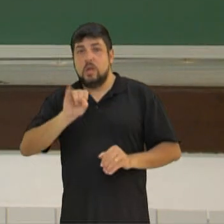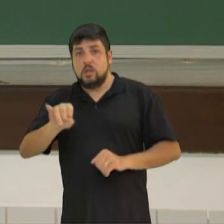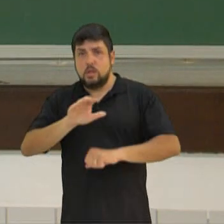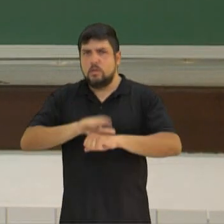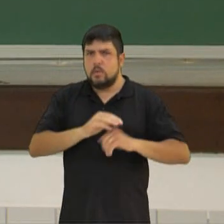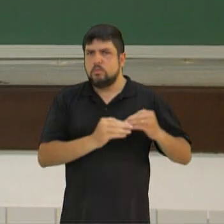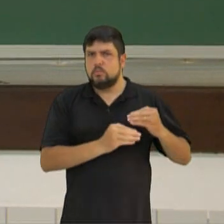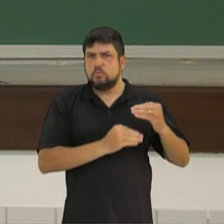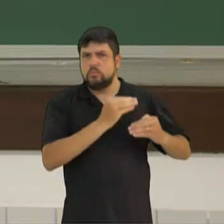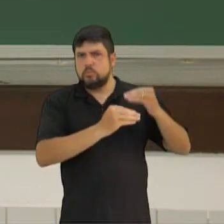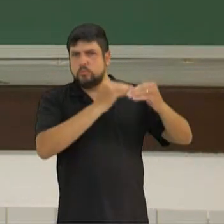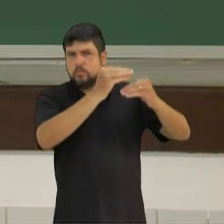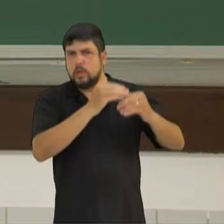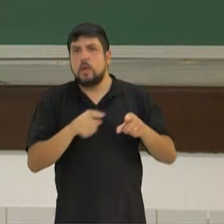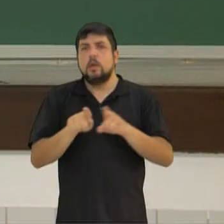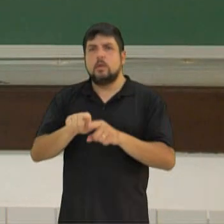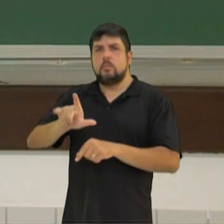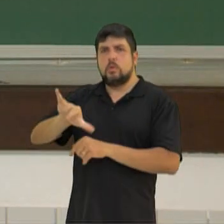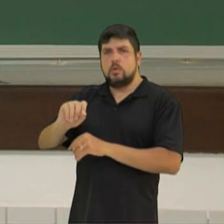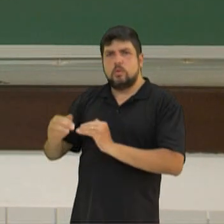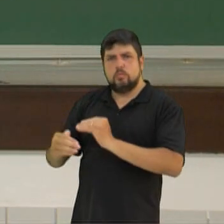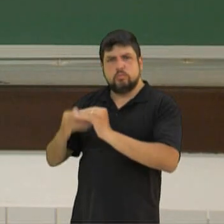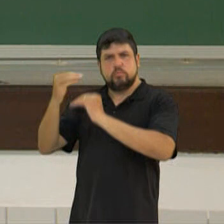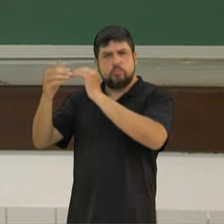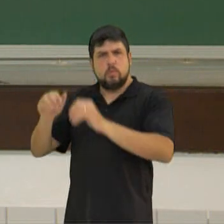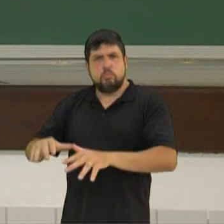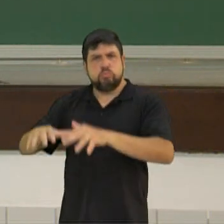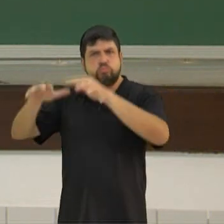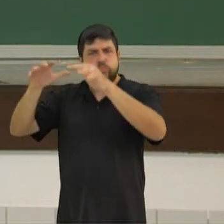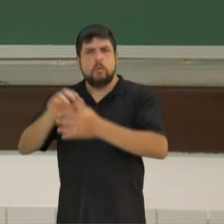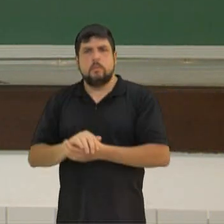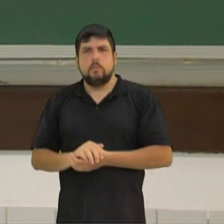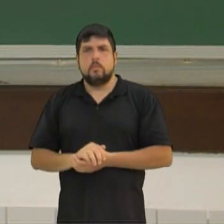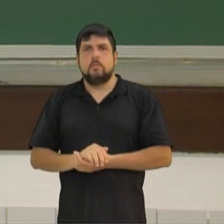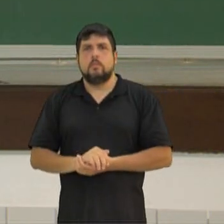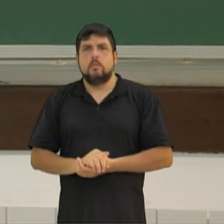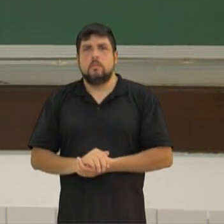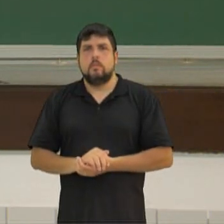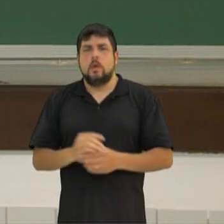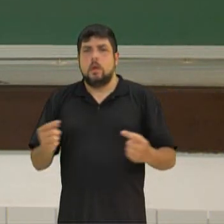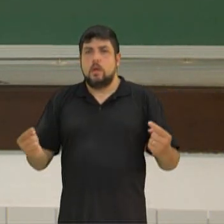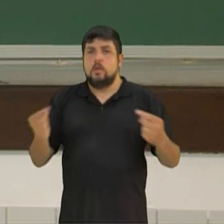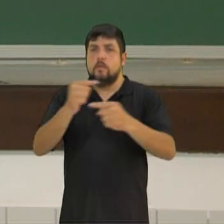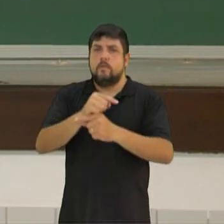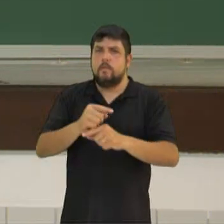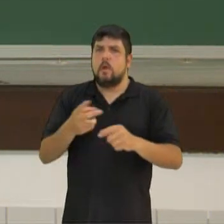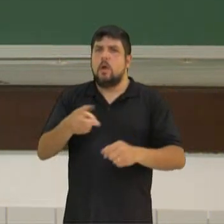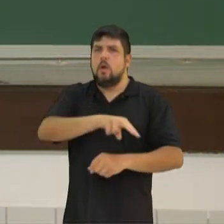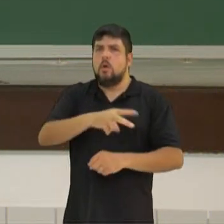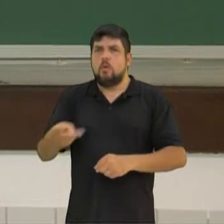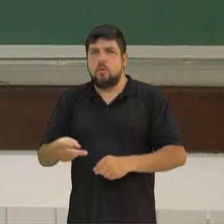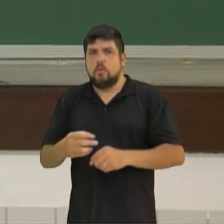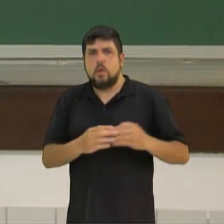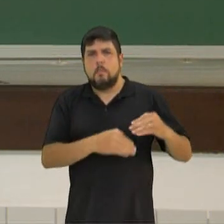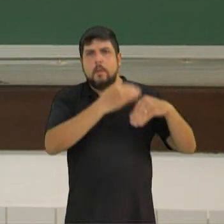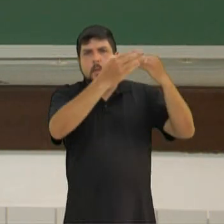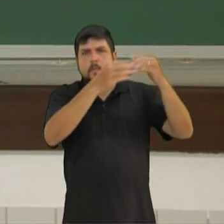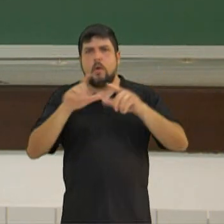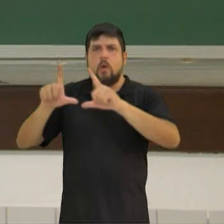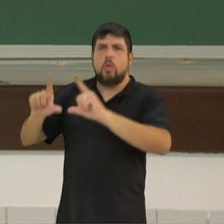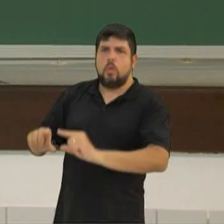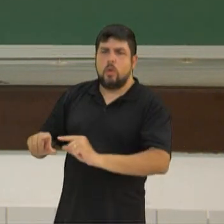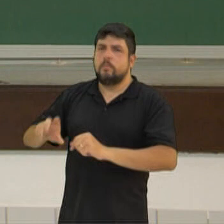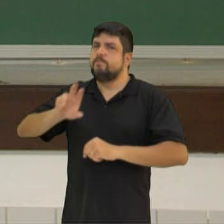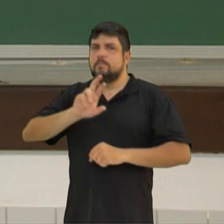mais a sociedade progride, maior é a quantidade de lixo. E inversamente seria o contrário, progredir mais e produzir menos lixo. E não é isso que a gente vê,